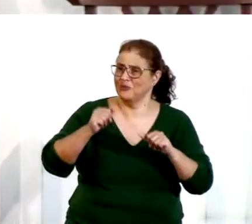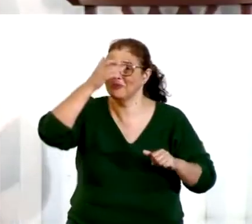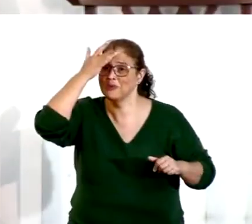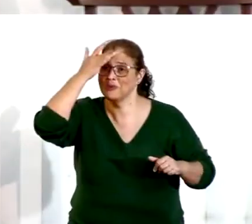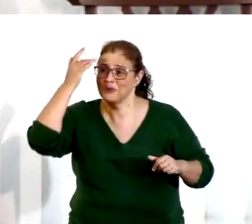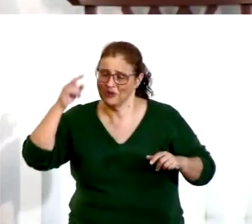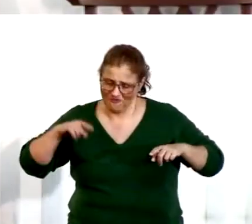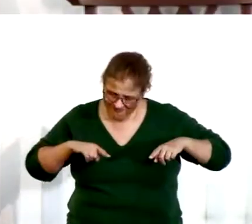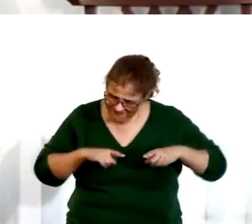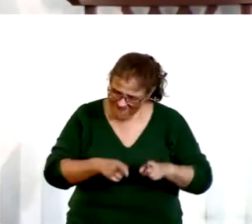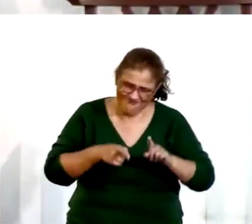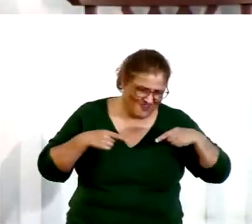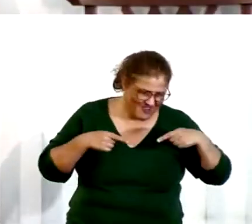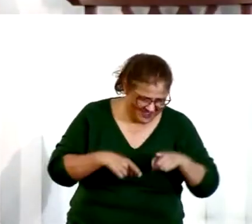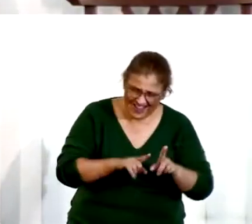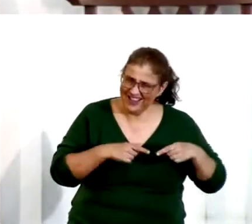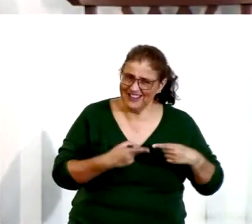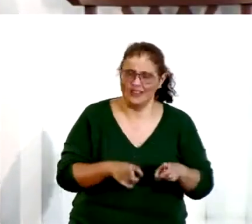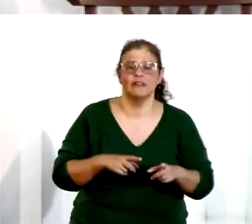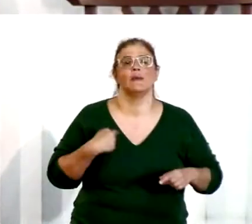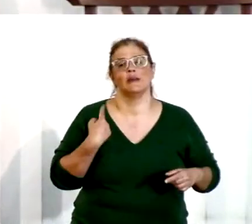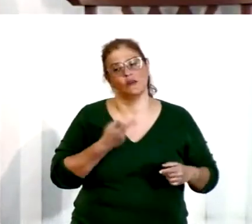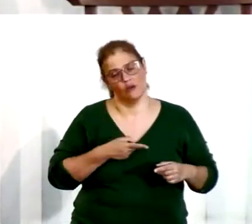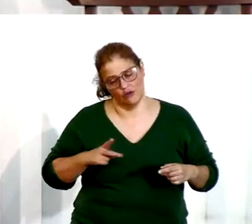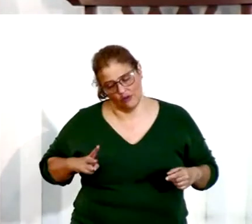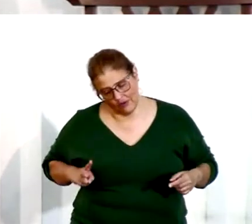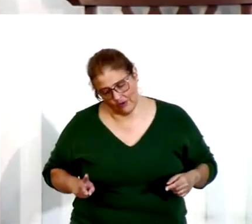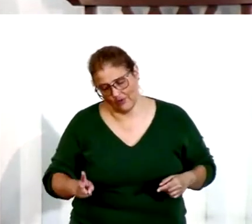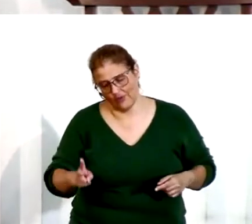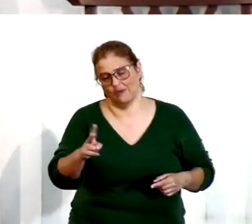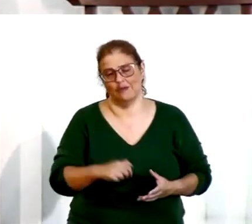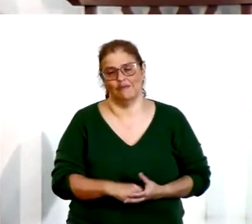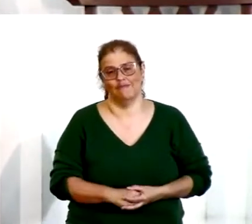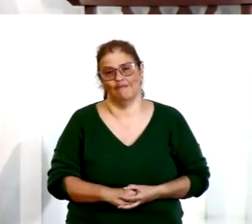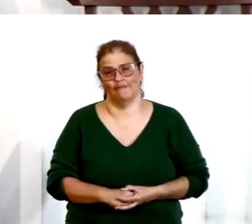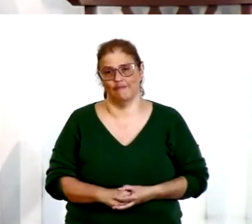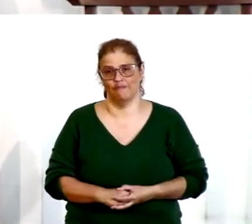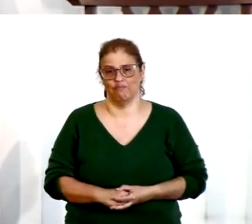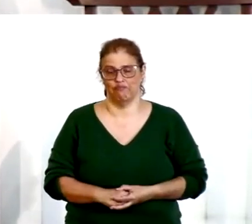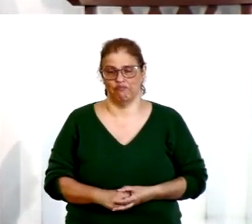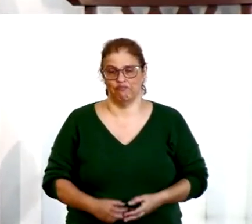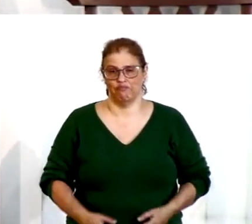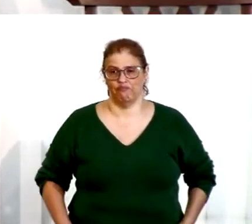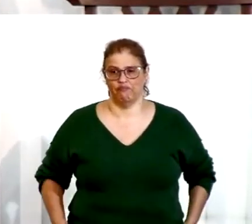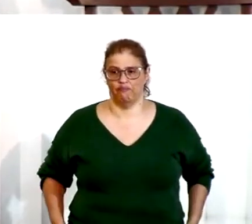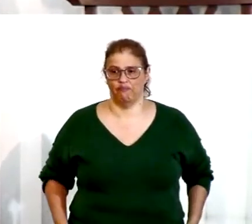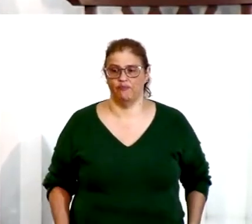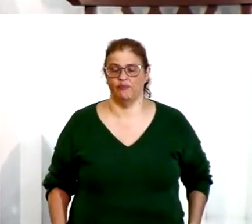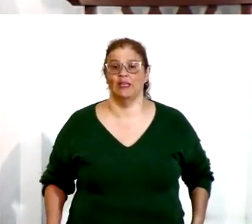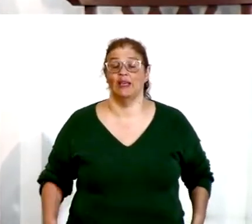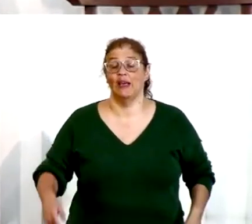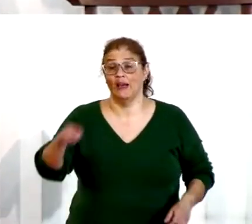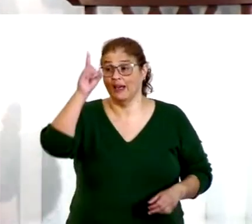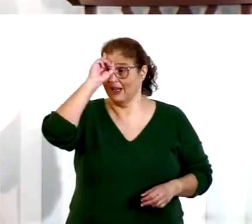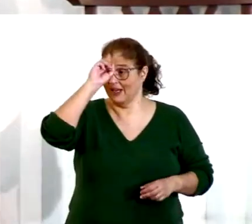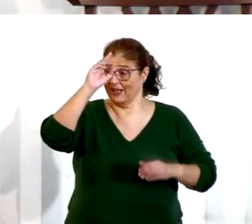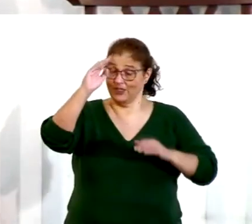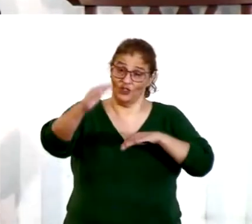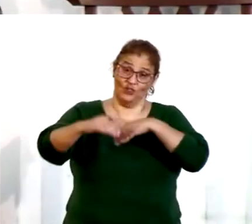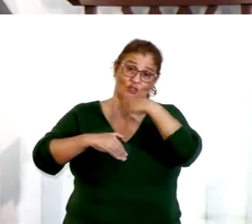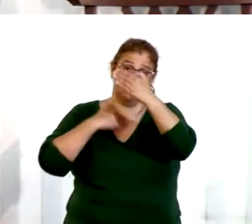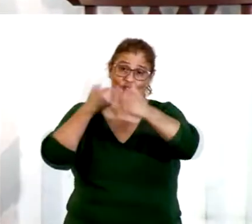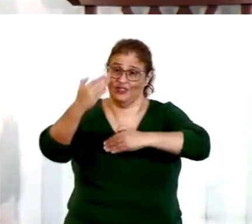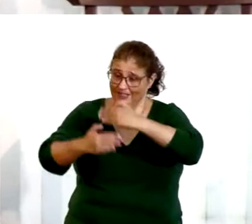nós continuaremos. Apesar dos sofrimentos, apesar dos impactos, nós continuaremos. E até o dia do Senhor Jesus